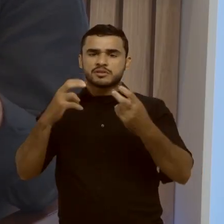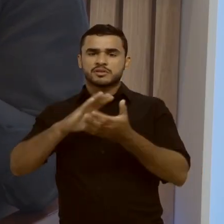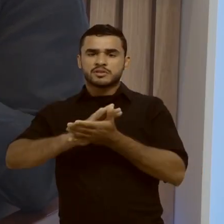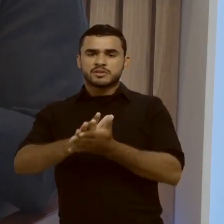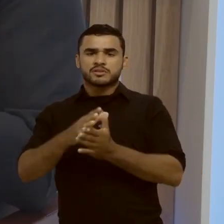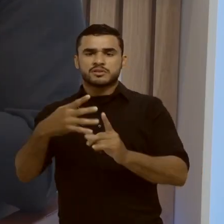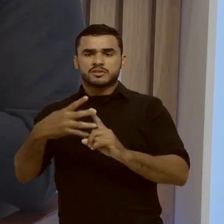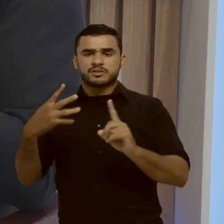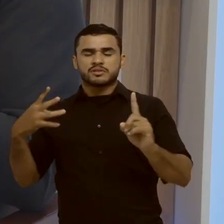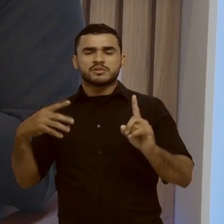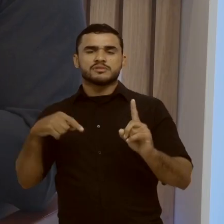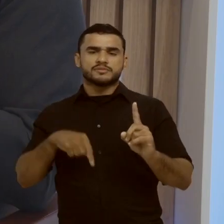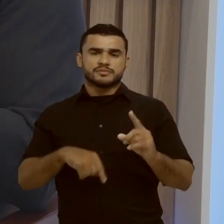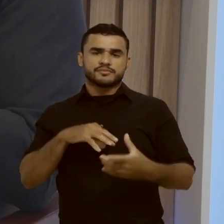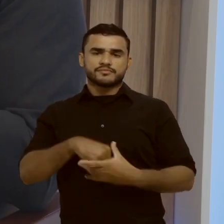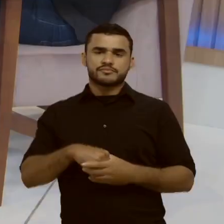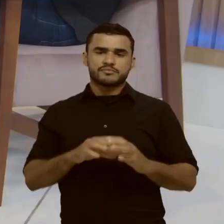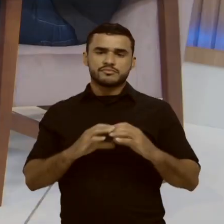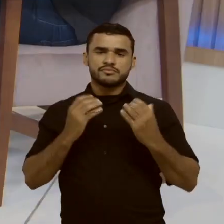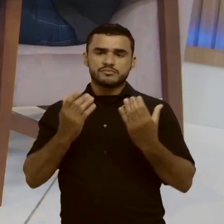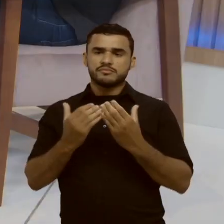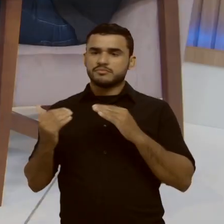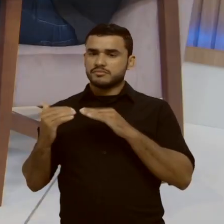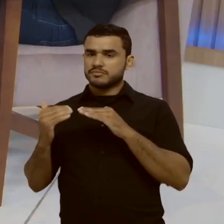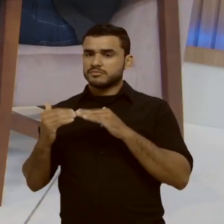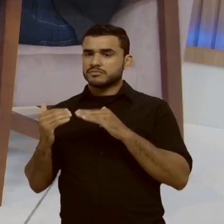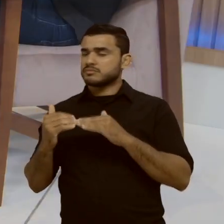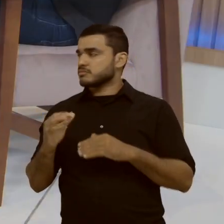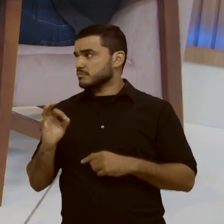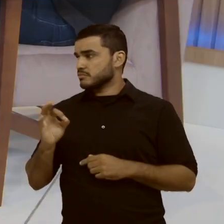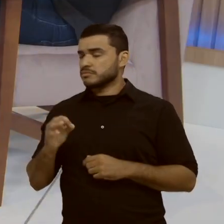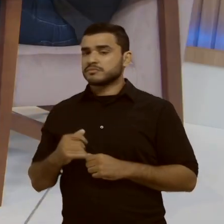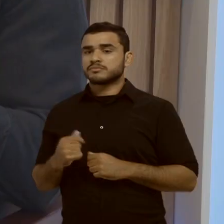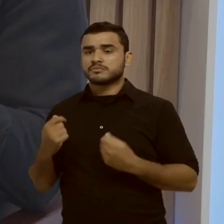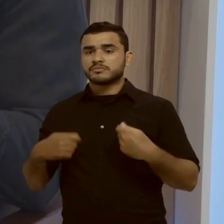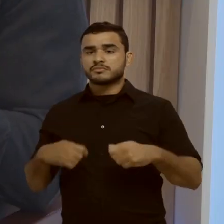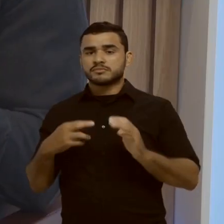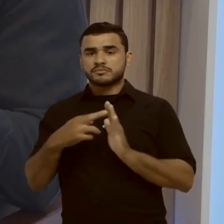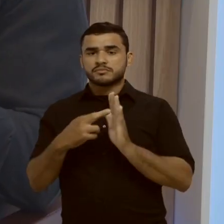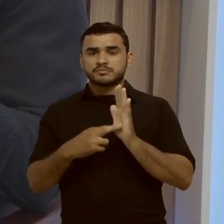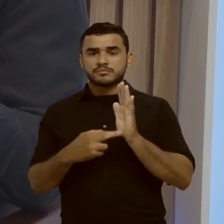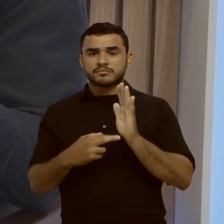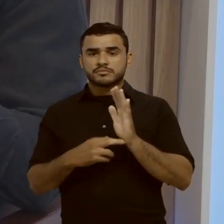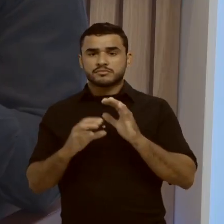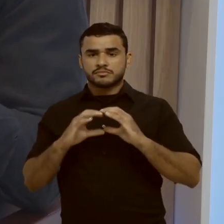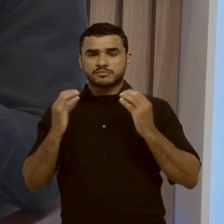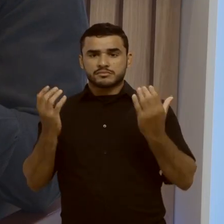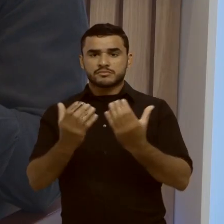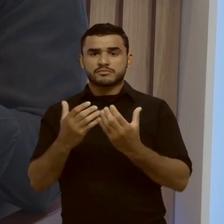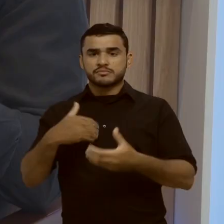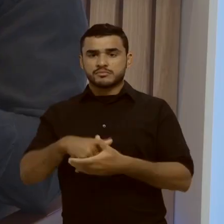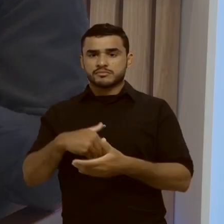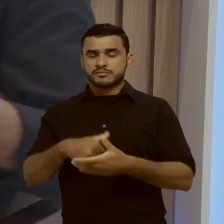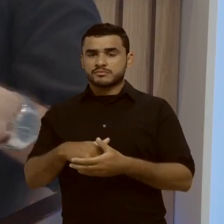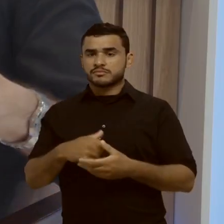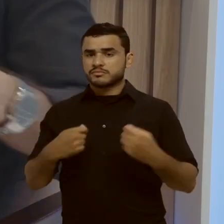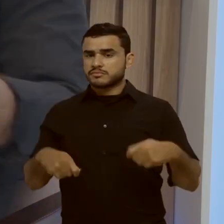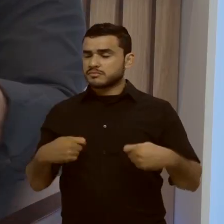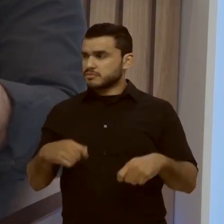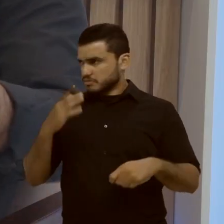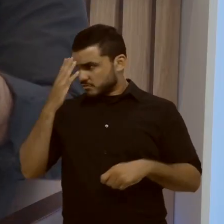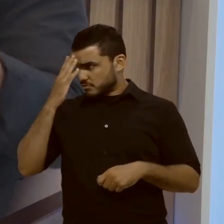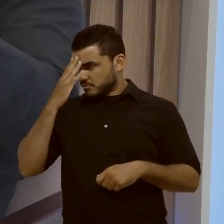forma geral nos estádios. Concordo contigo, não é um mundo à parte, tá? O estádio não é um mundo à parte. Sim. Faz parte